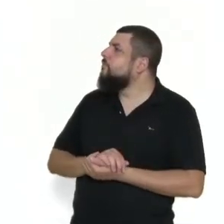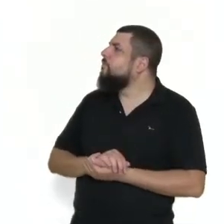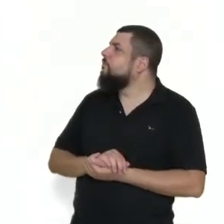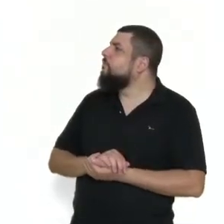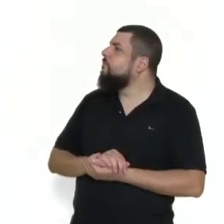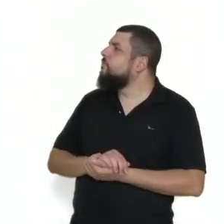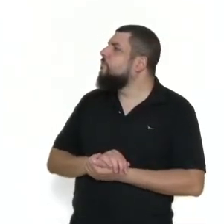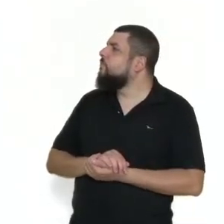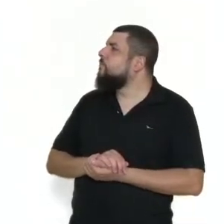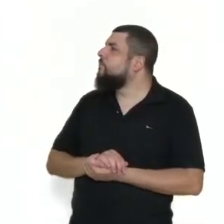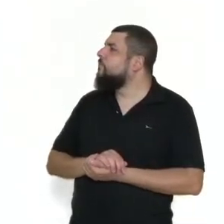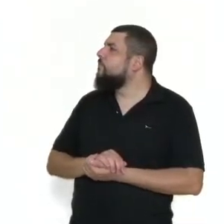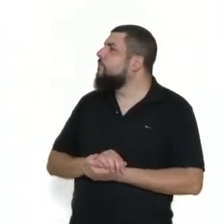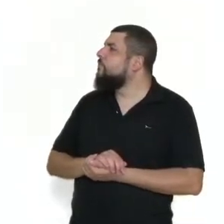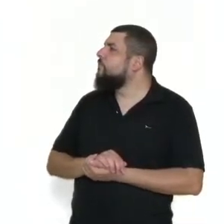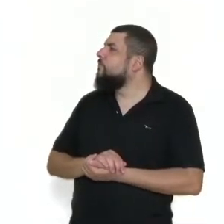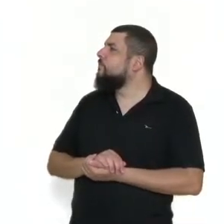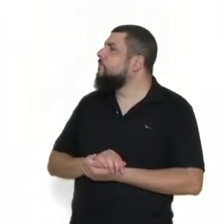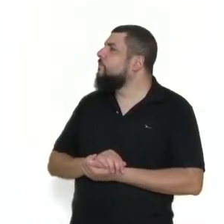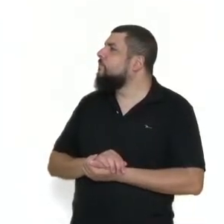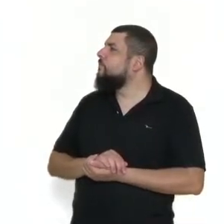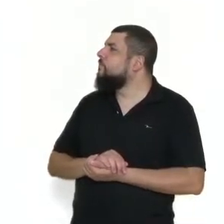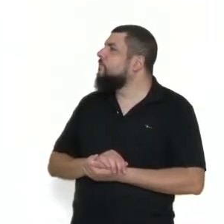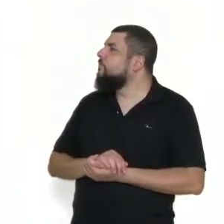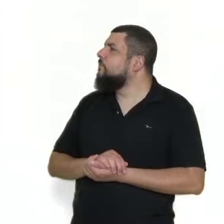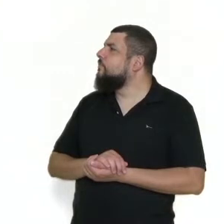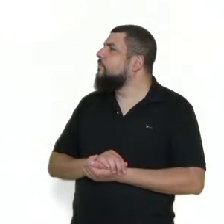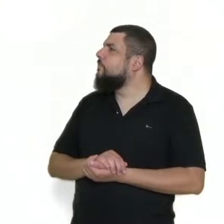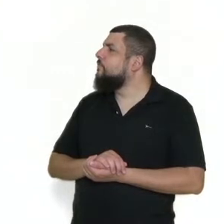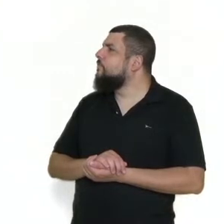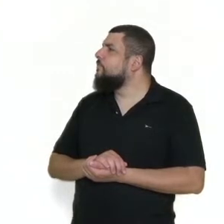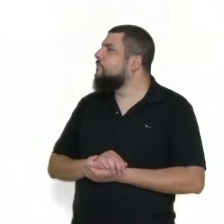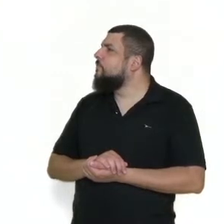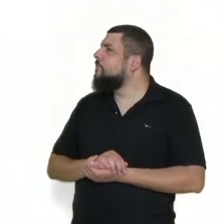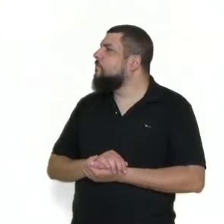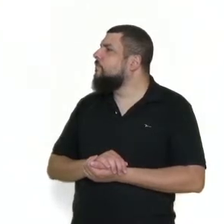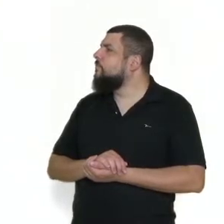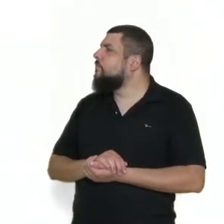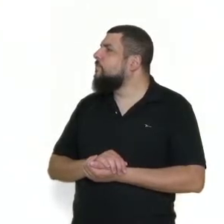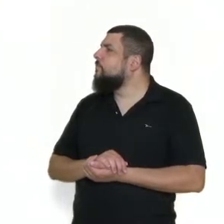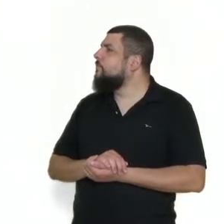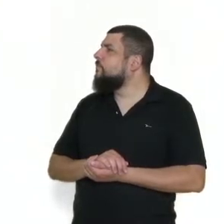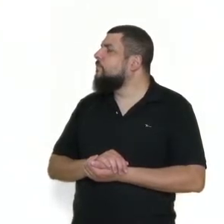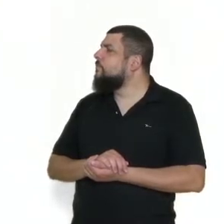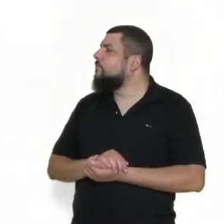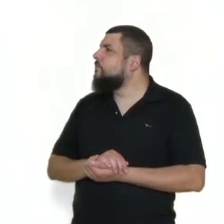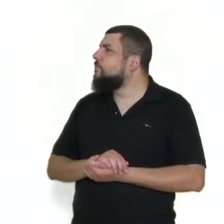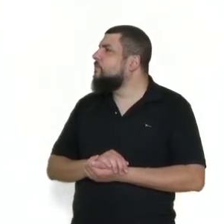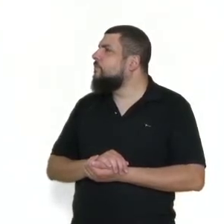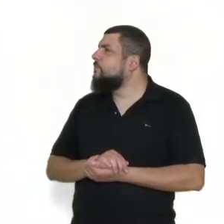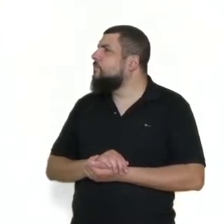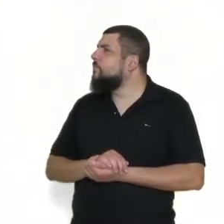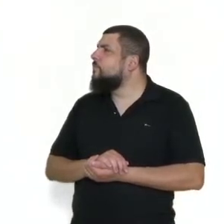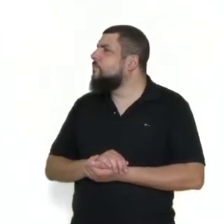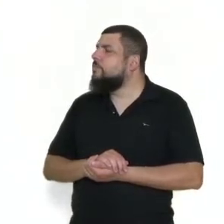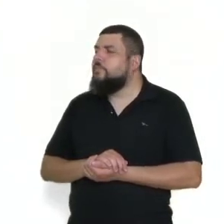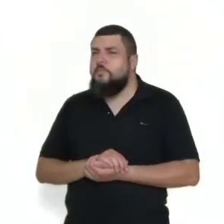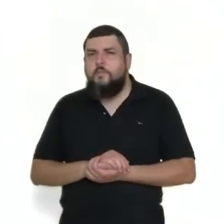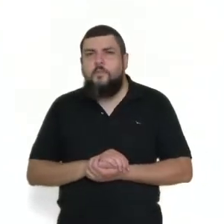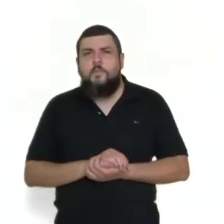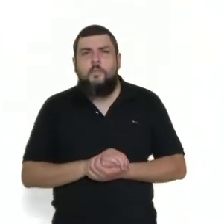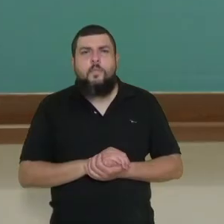várias aves, répteis, entre outros, tá? Temperaturas em médias pluviométricas são bastante elevadas, ou